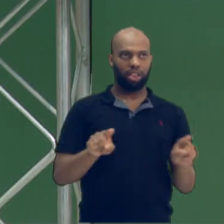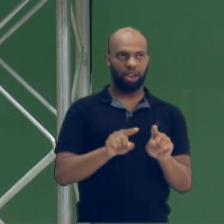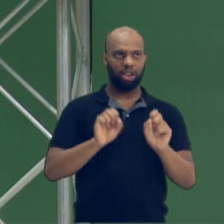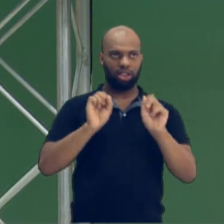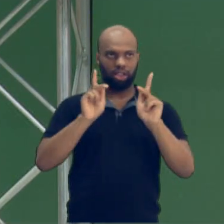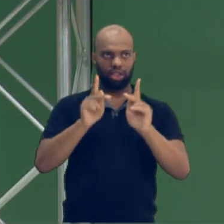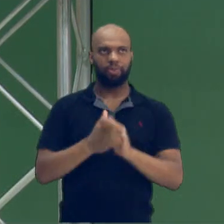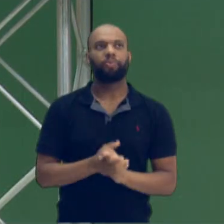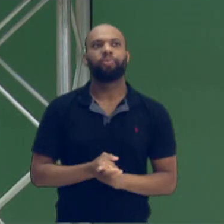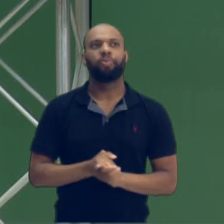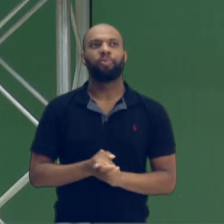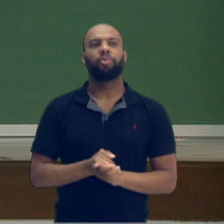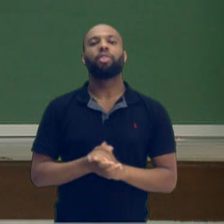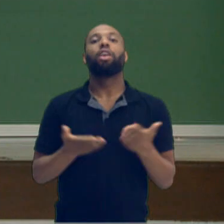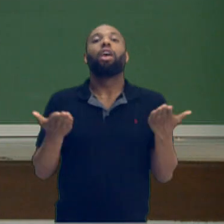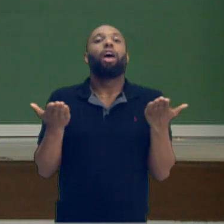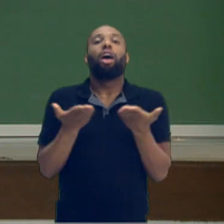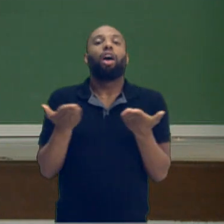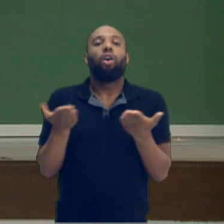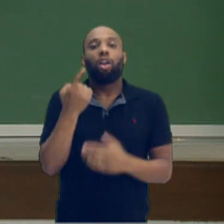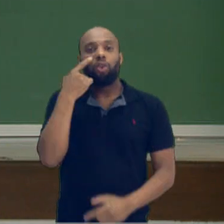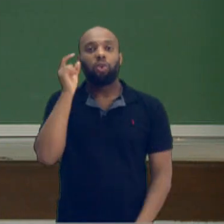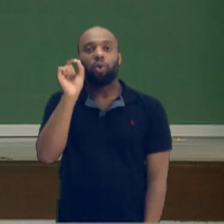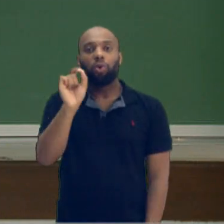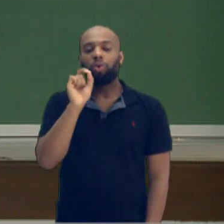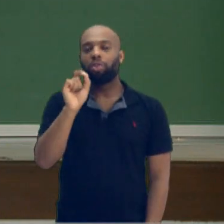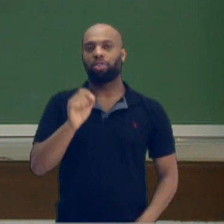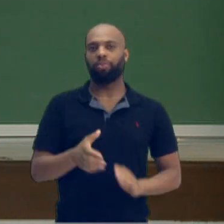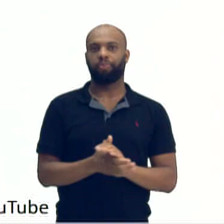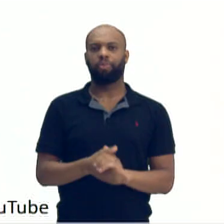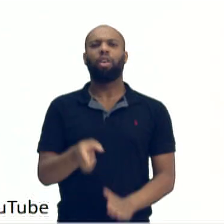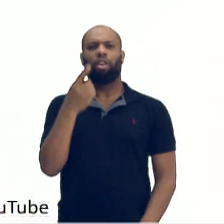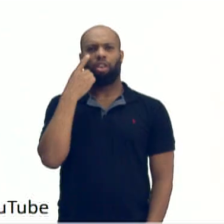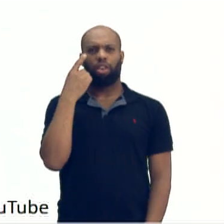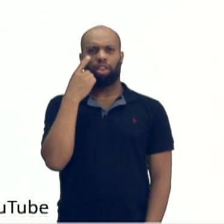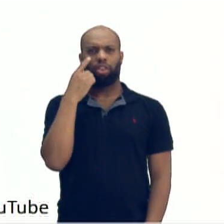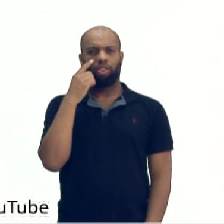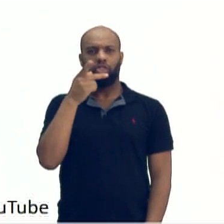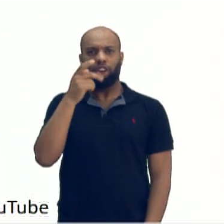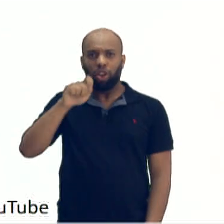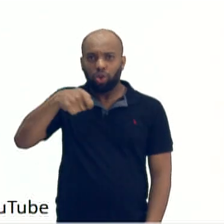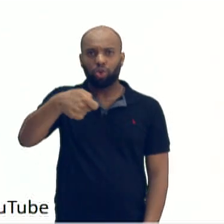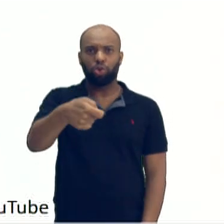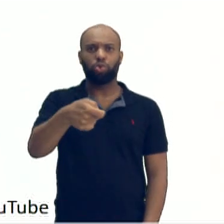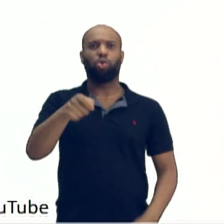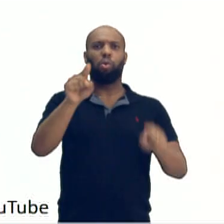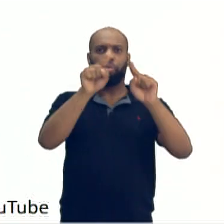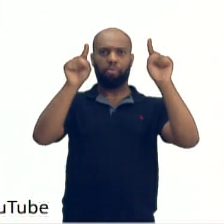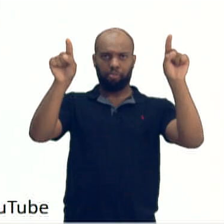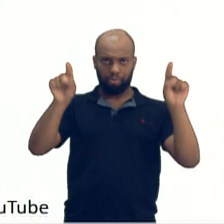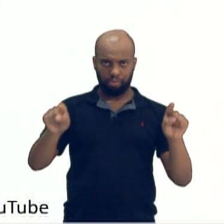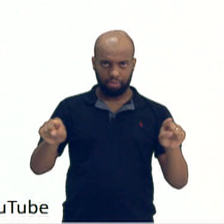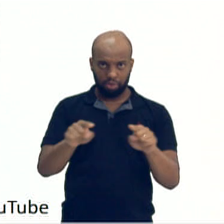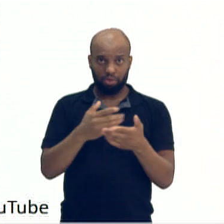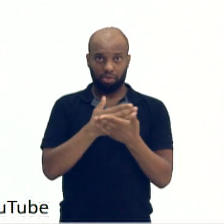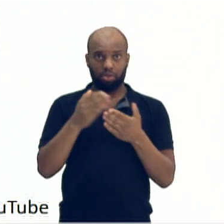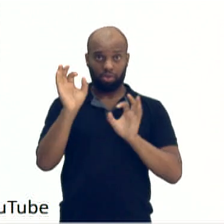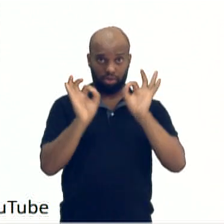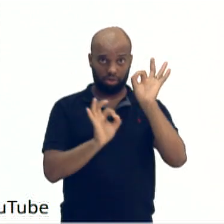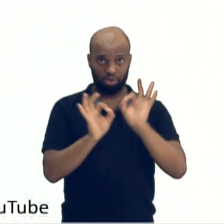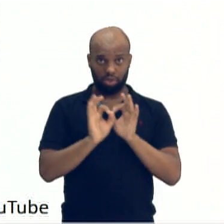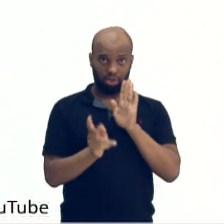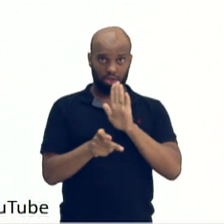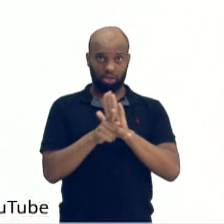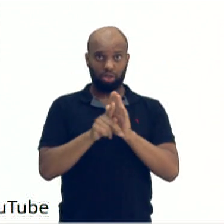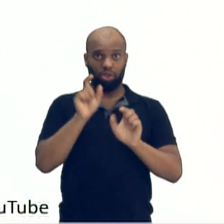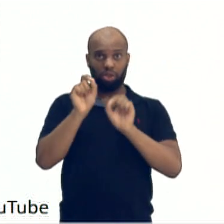jóia? Vamos ver então agora, com relação a essa matriz que a gente começou a montar, né, que faz